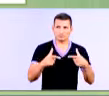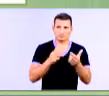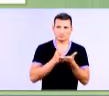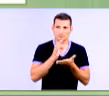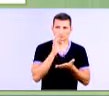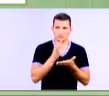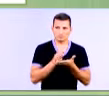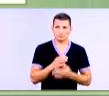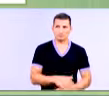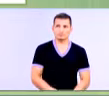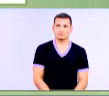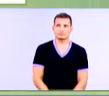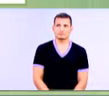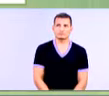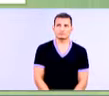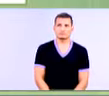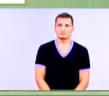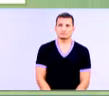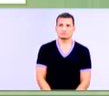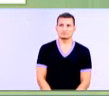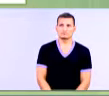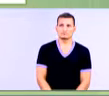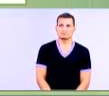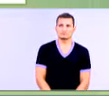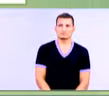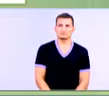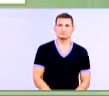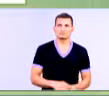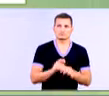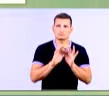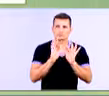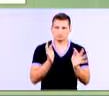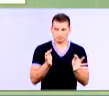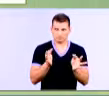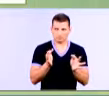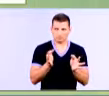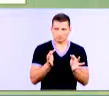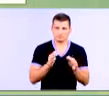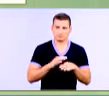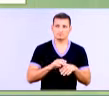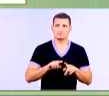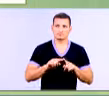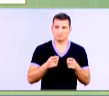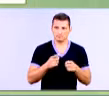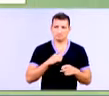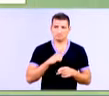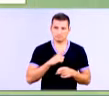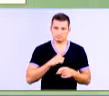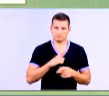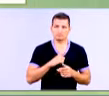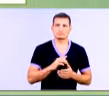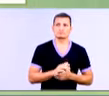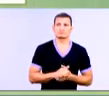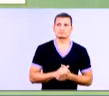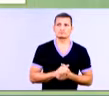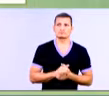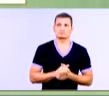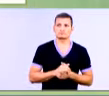programação. Perfeito. Conteúdo simples, mas que a gente vai ter bastante coisa para a gente conversar ao longo da nossa